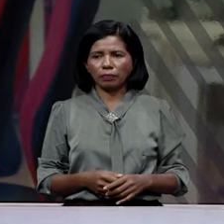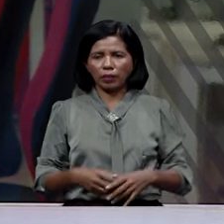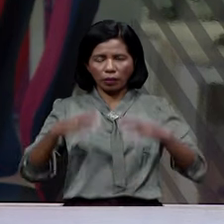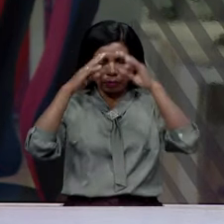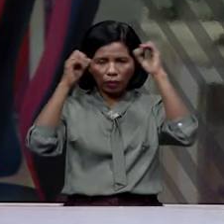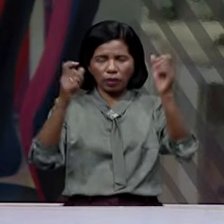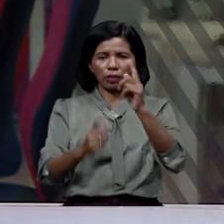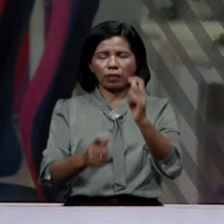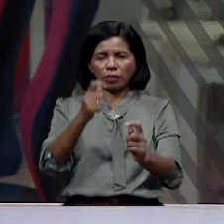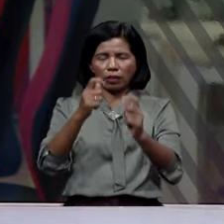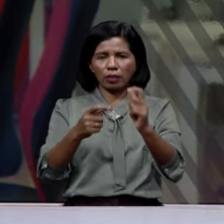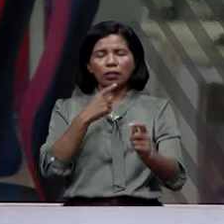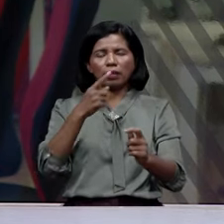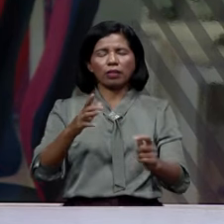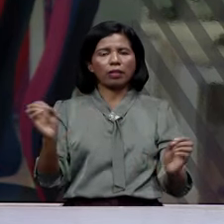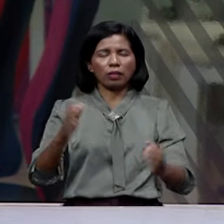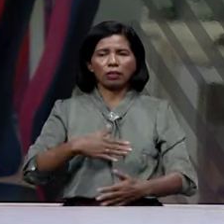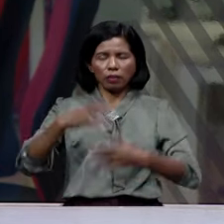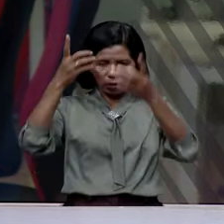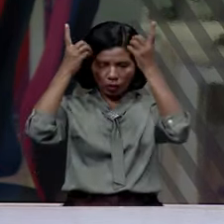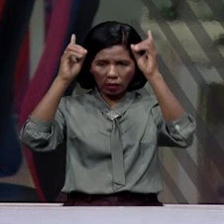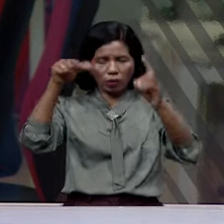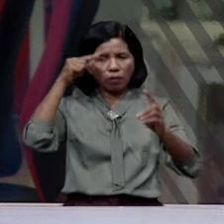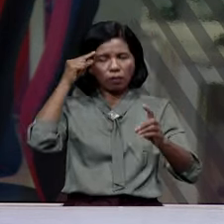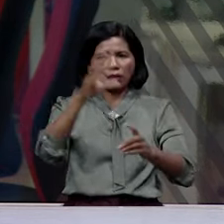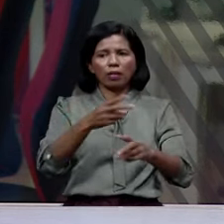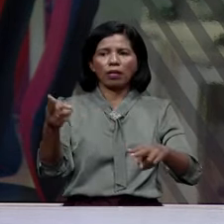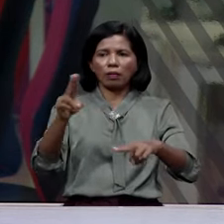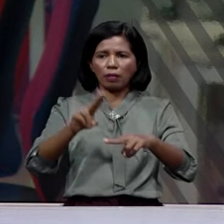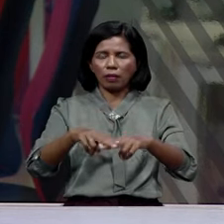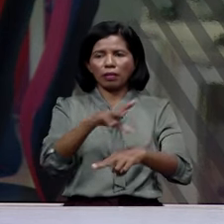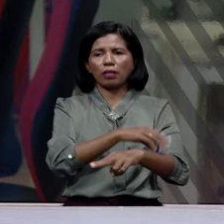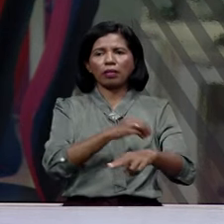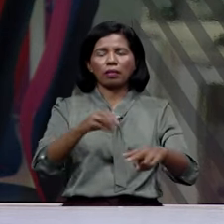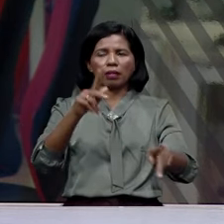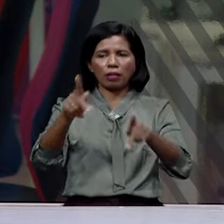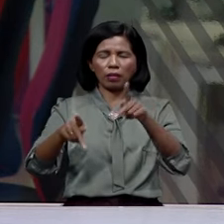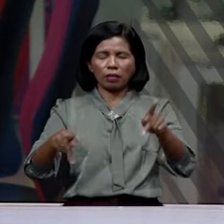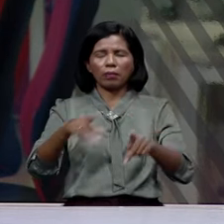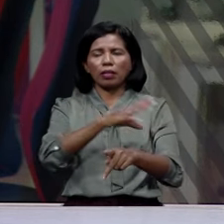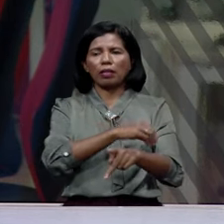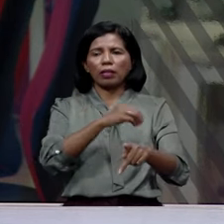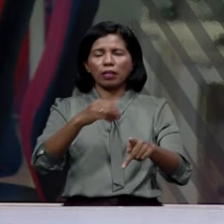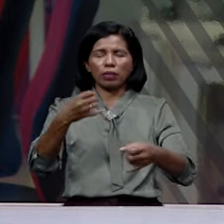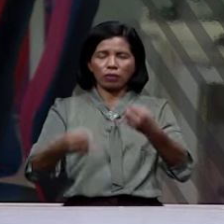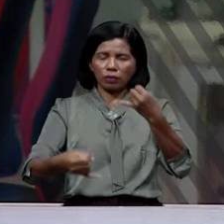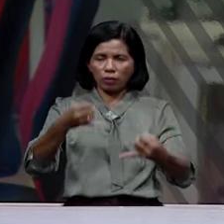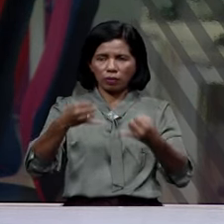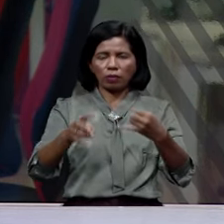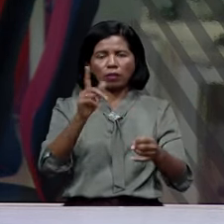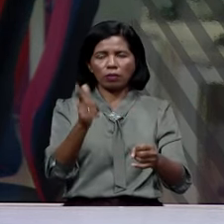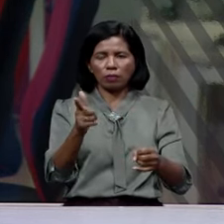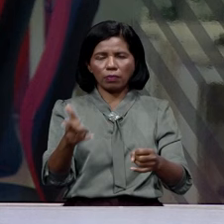Presidente do Tribunal de Recurso lamenta a decisão do governo de estender um curso inicial para candidato magistrado do judiciário na